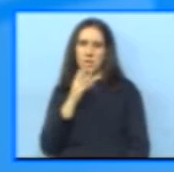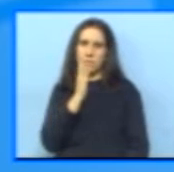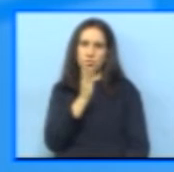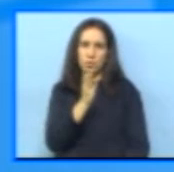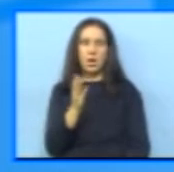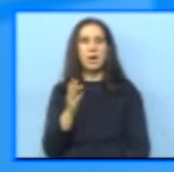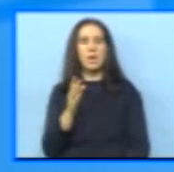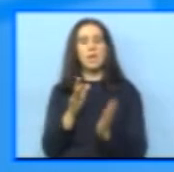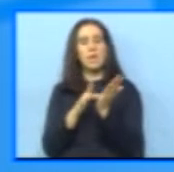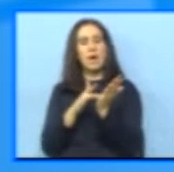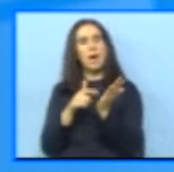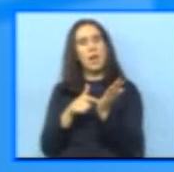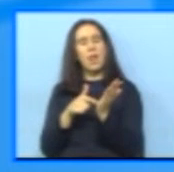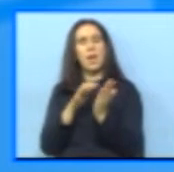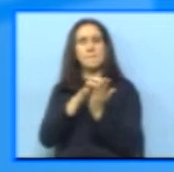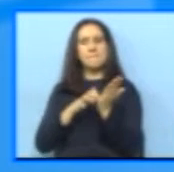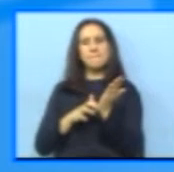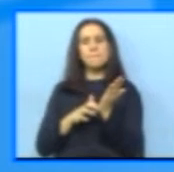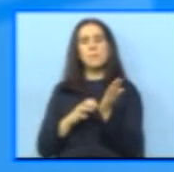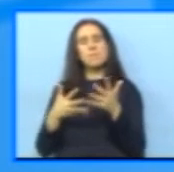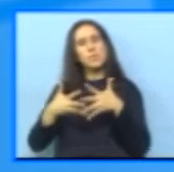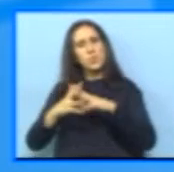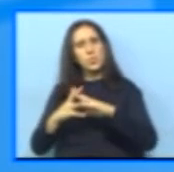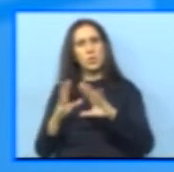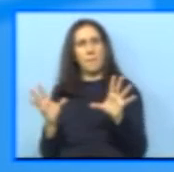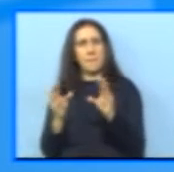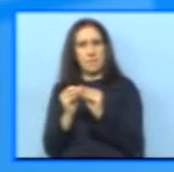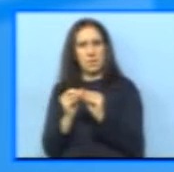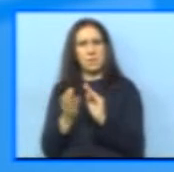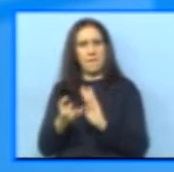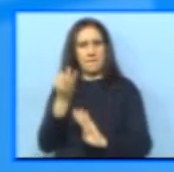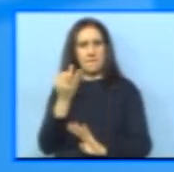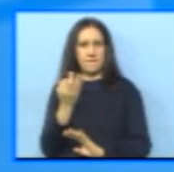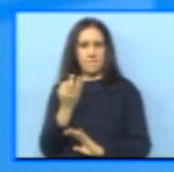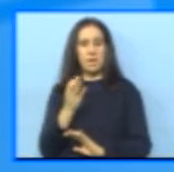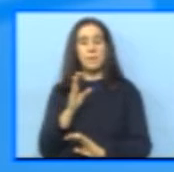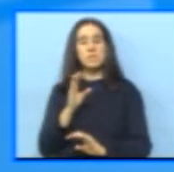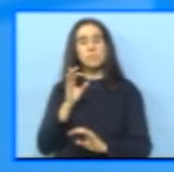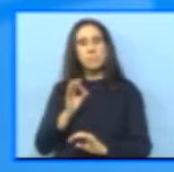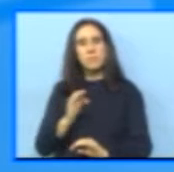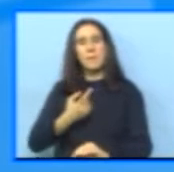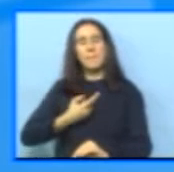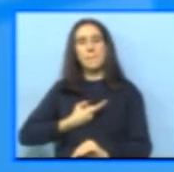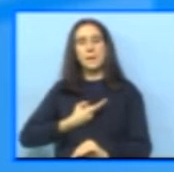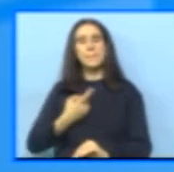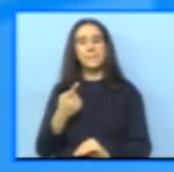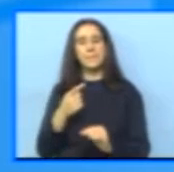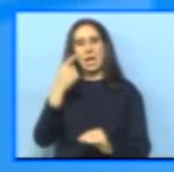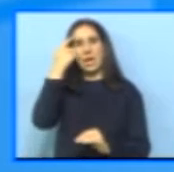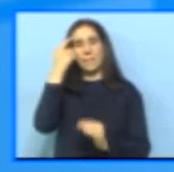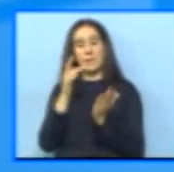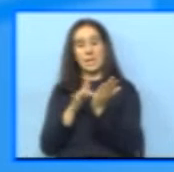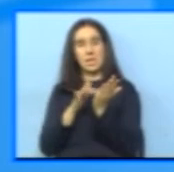vai estruturar de uma forma muito mais englobante. E é preciso também ter um bocadinho presente que este livro